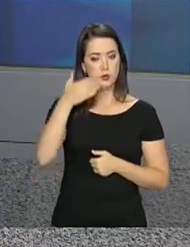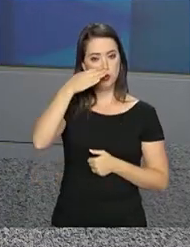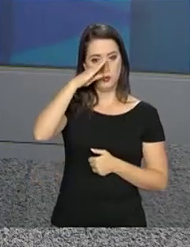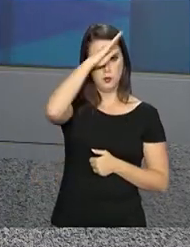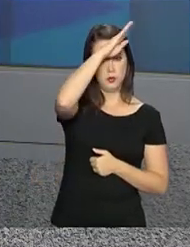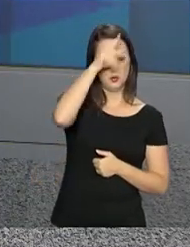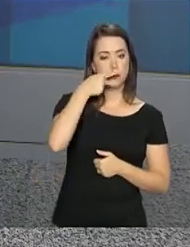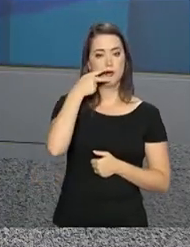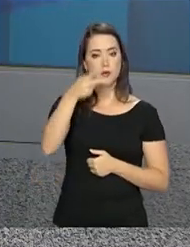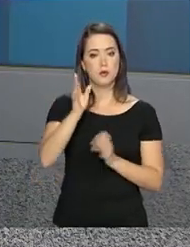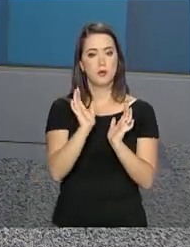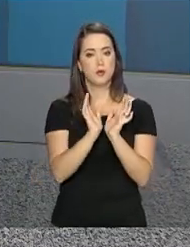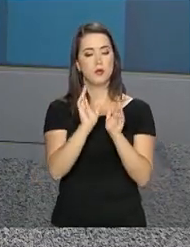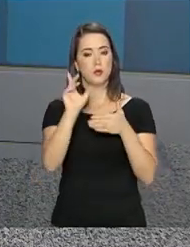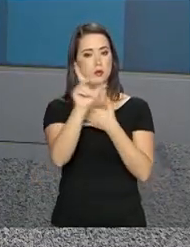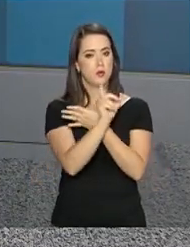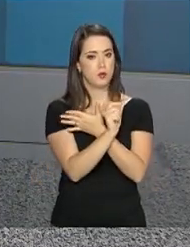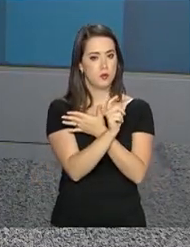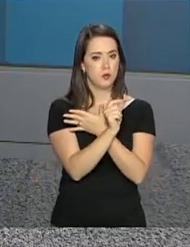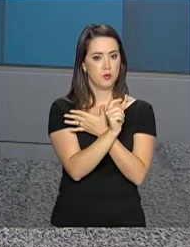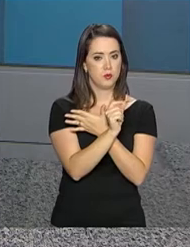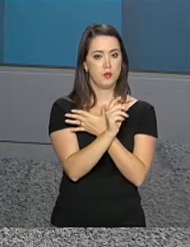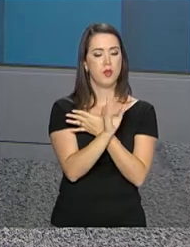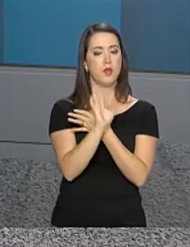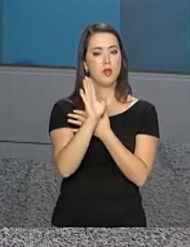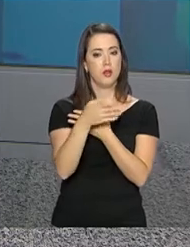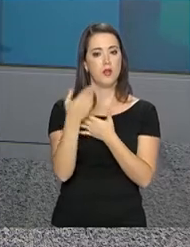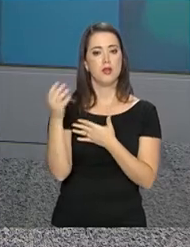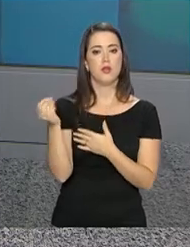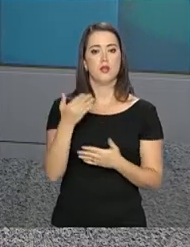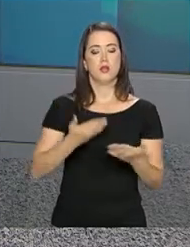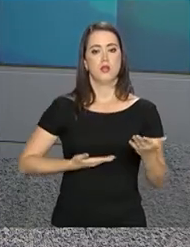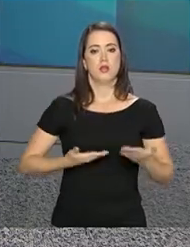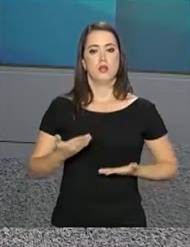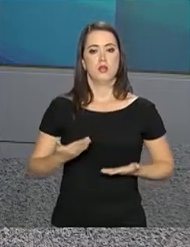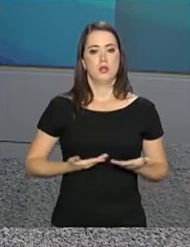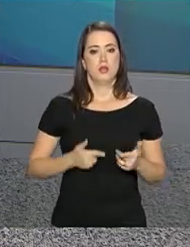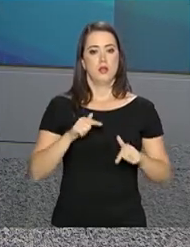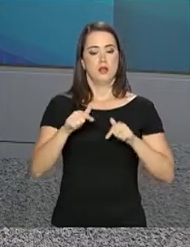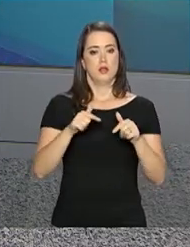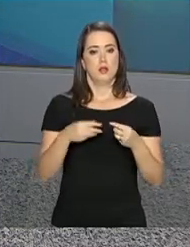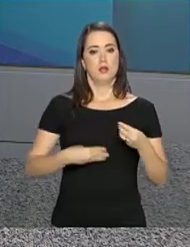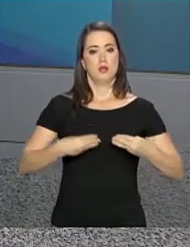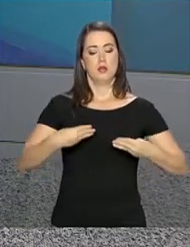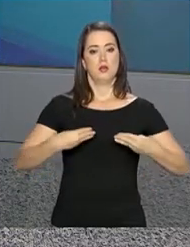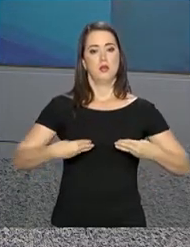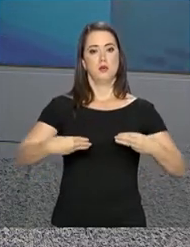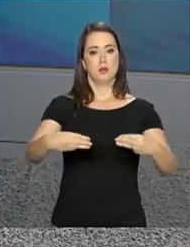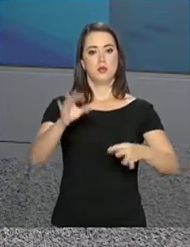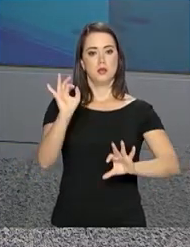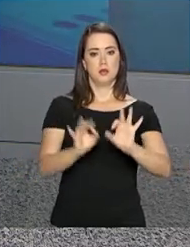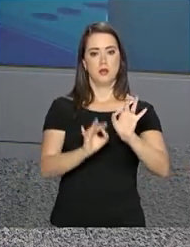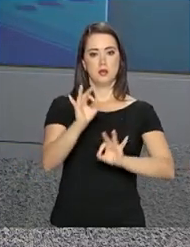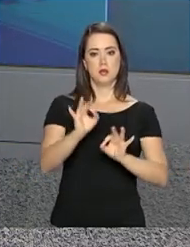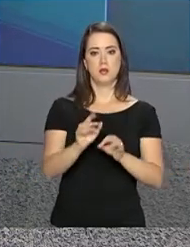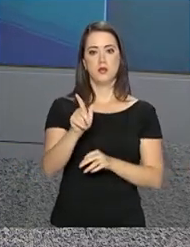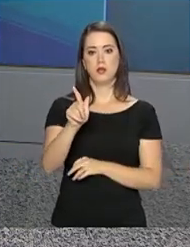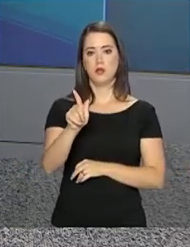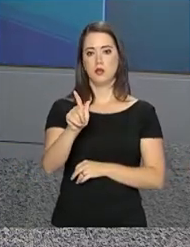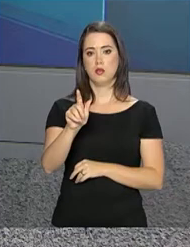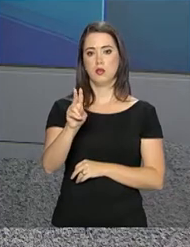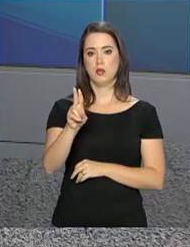jair bolsonaro informou pelo twitter agora há pouco que o servidor efetivo do ministério do planejamento gustavo